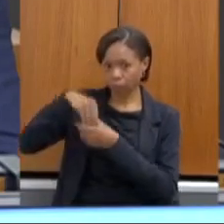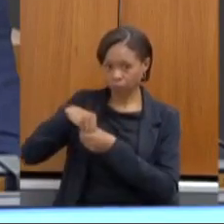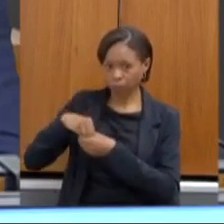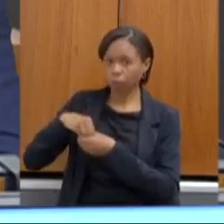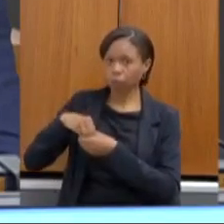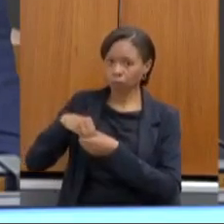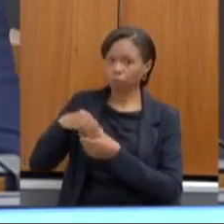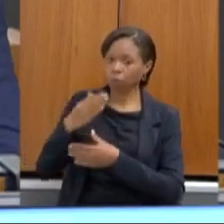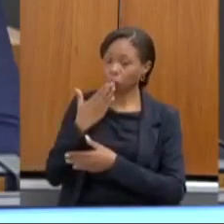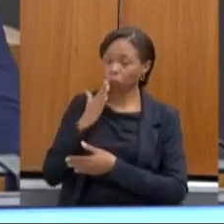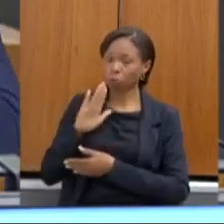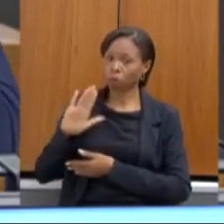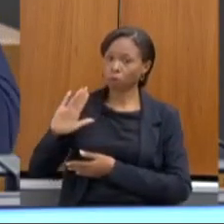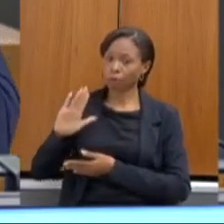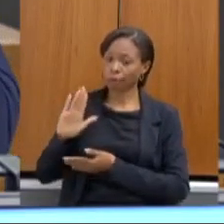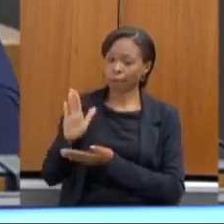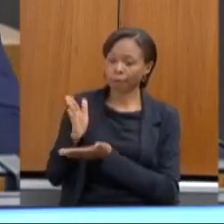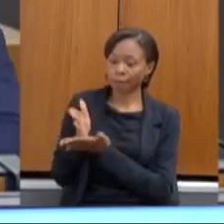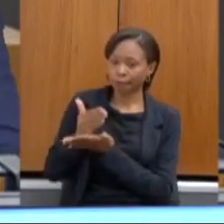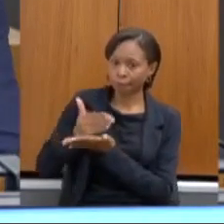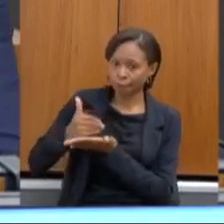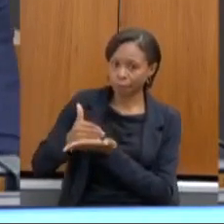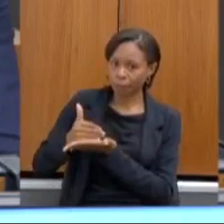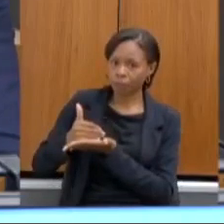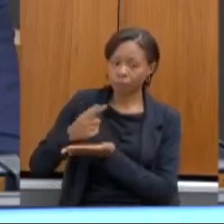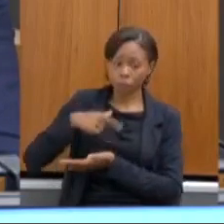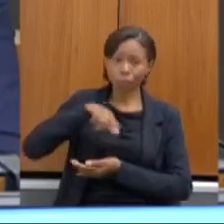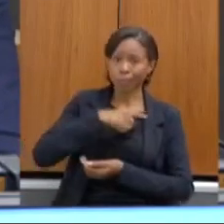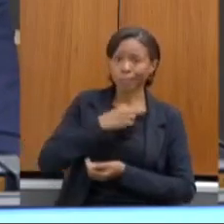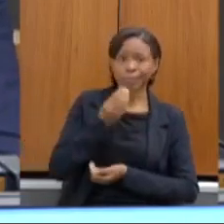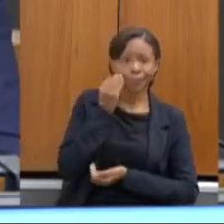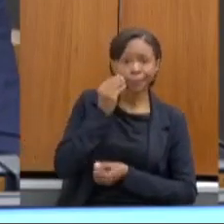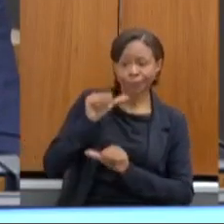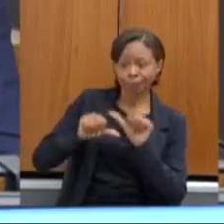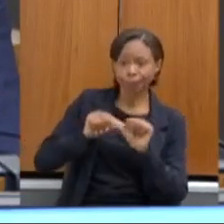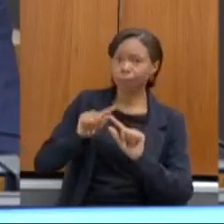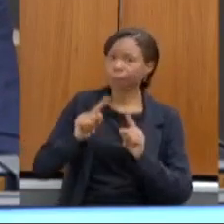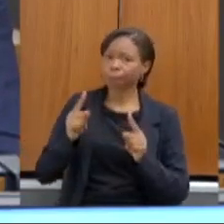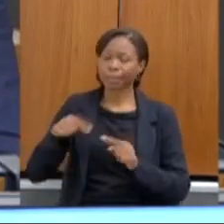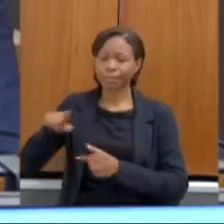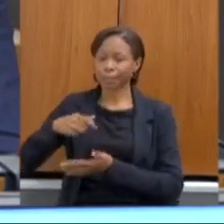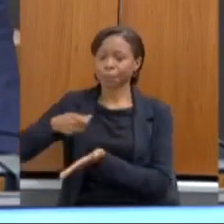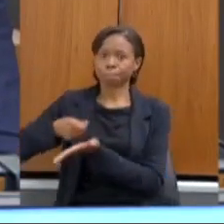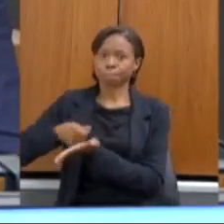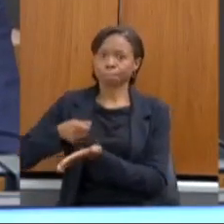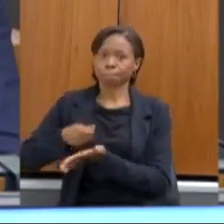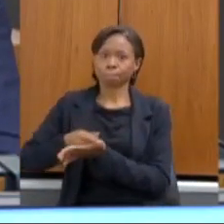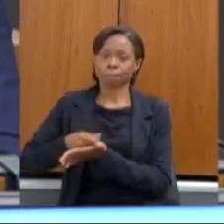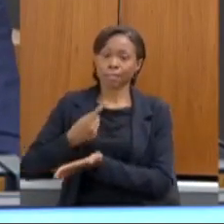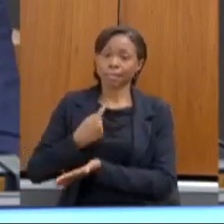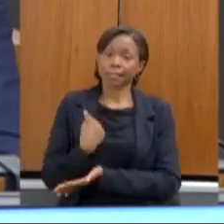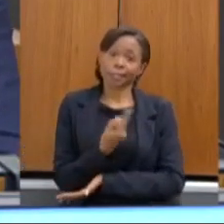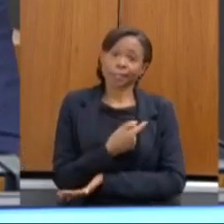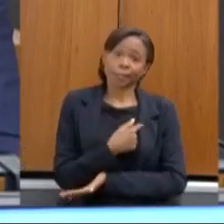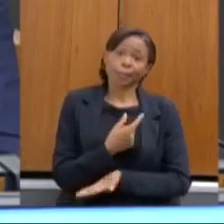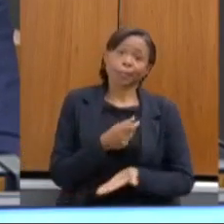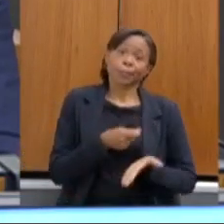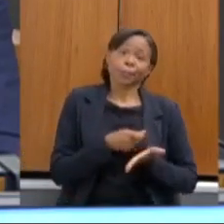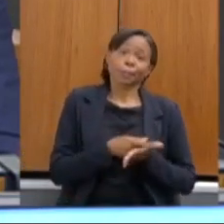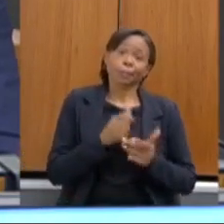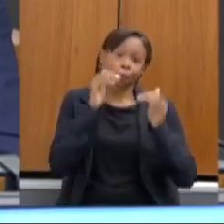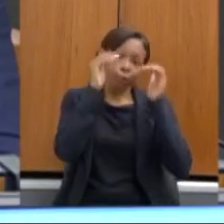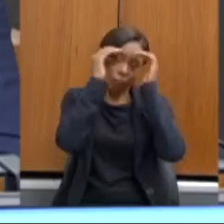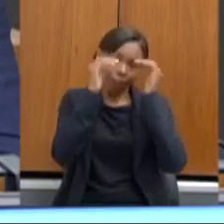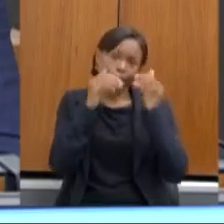tentamos reverter o quadro mas os demais acionistas pressionaram e fomos obrigados sob risco de juntos juntos